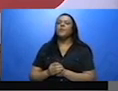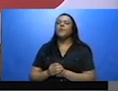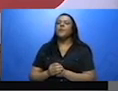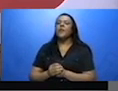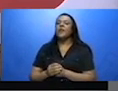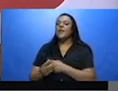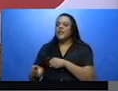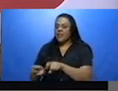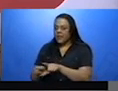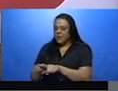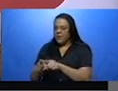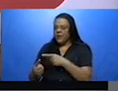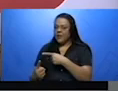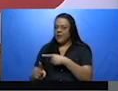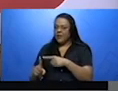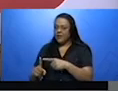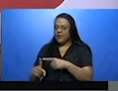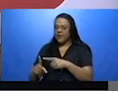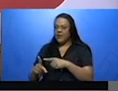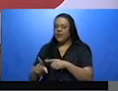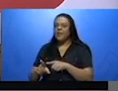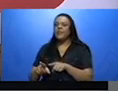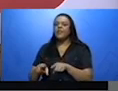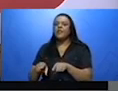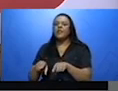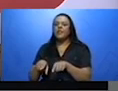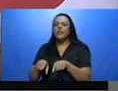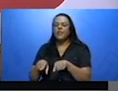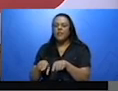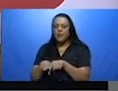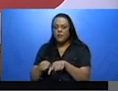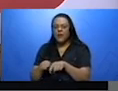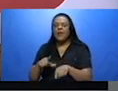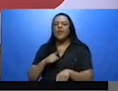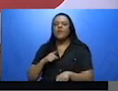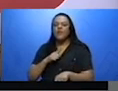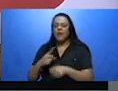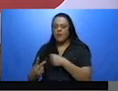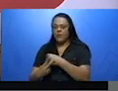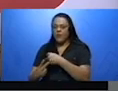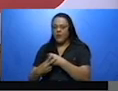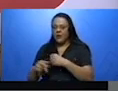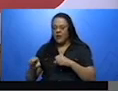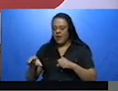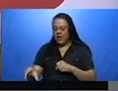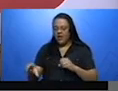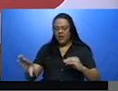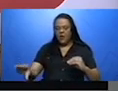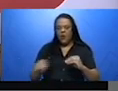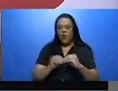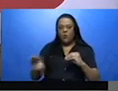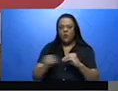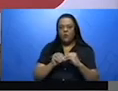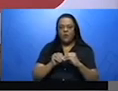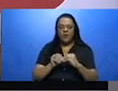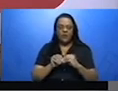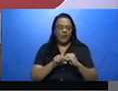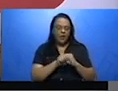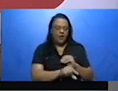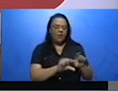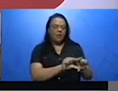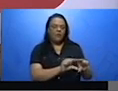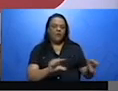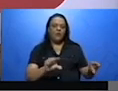minha dependente, é a minha subordinada. O que eu fiz? Tirei a minha